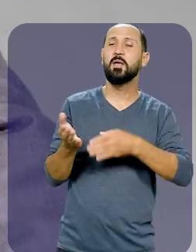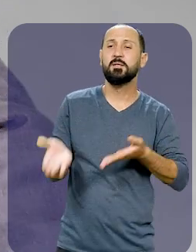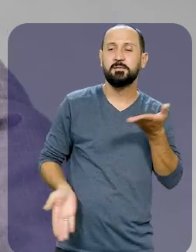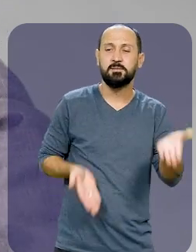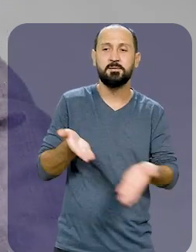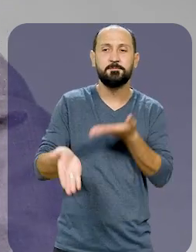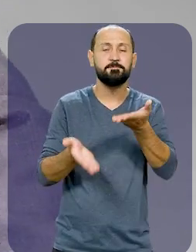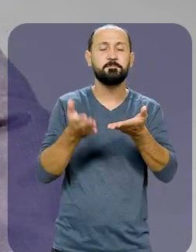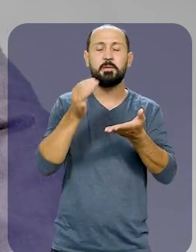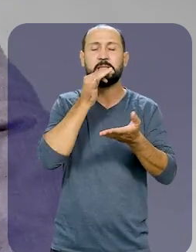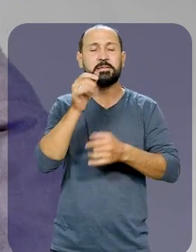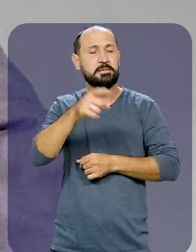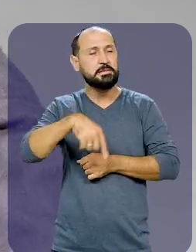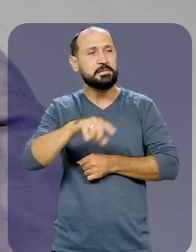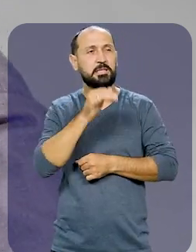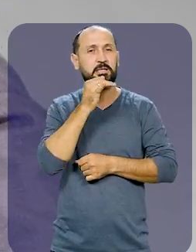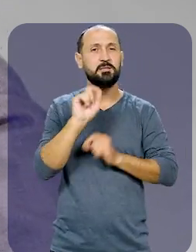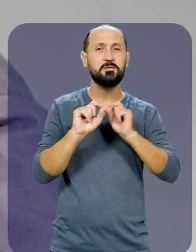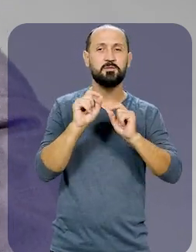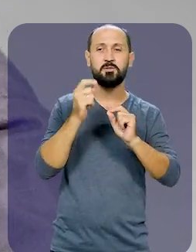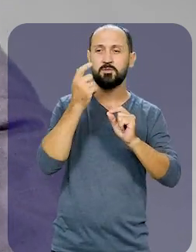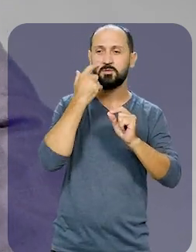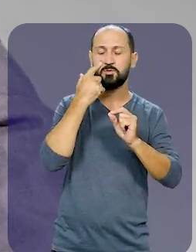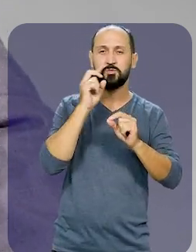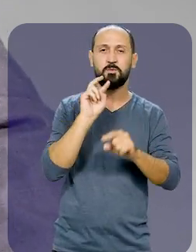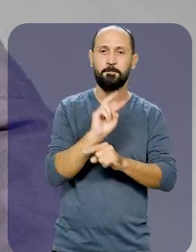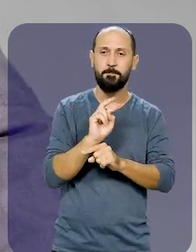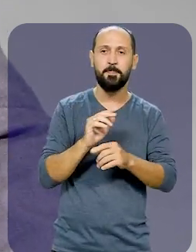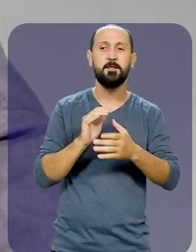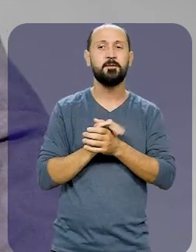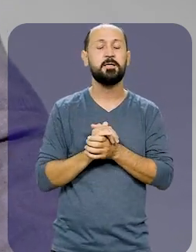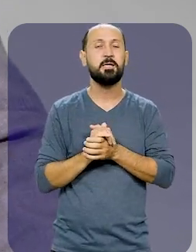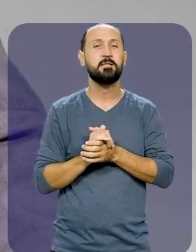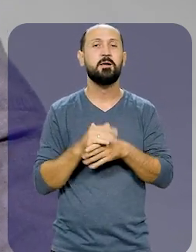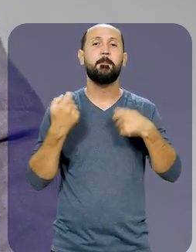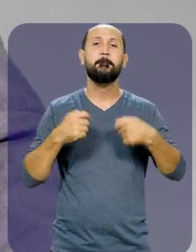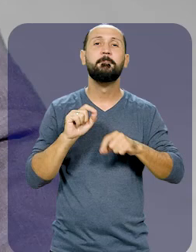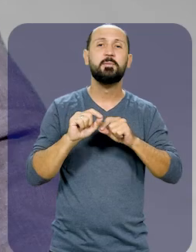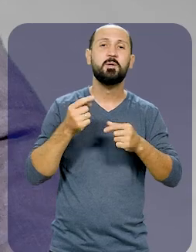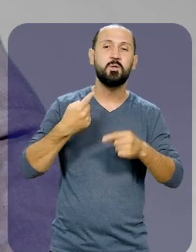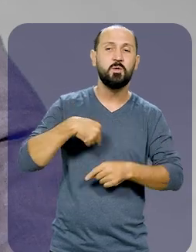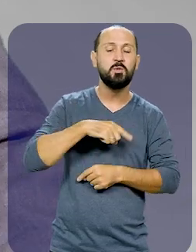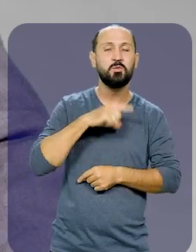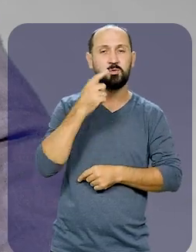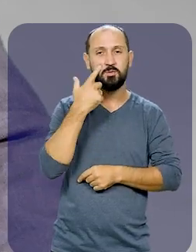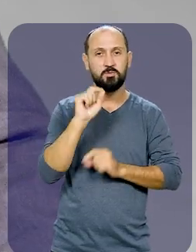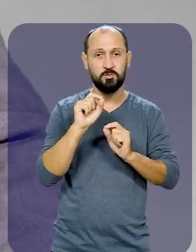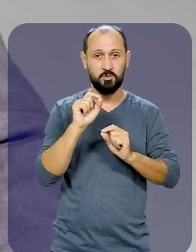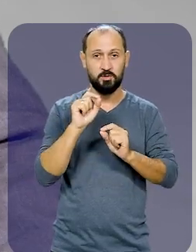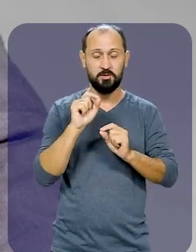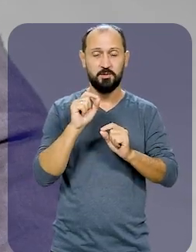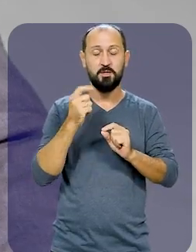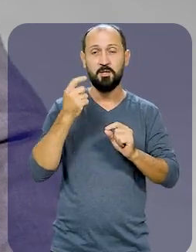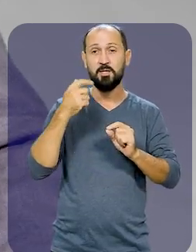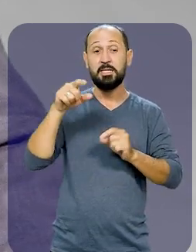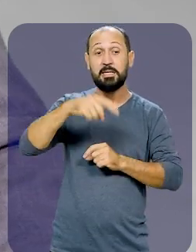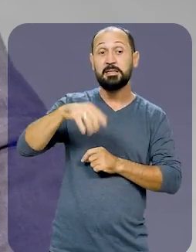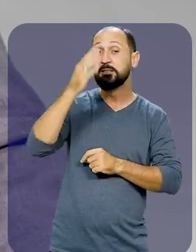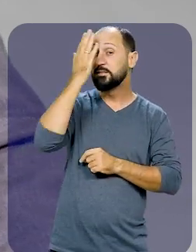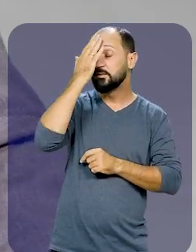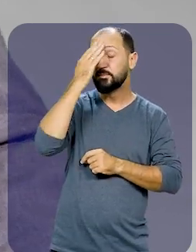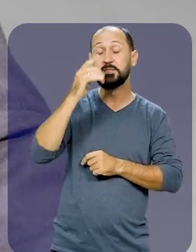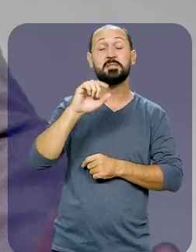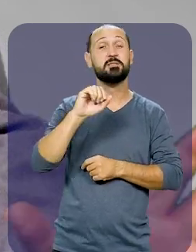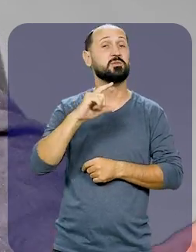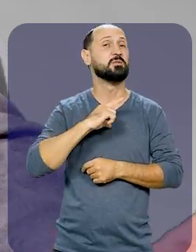e já vou chegar ao tratamento, mas a necessidade que nós temos é das autoridades entenderem que isso